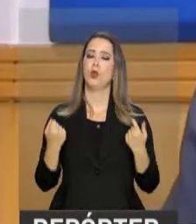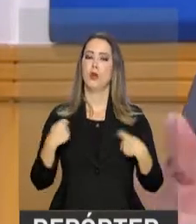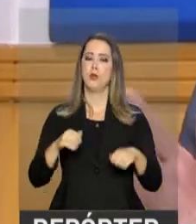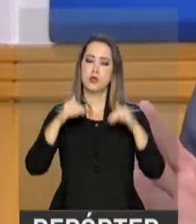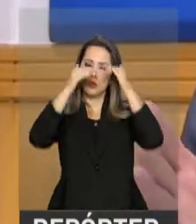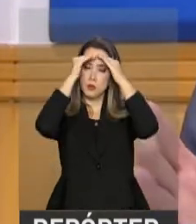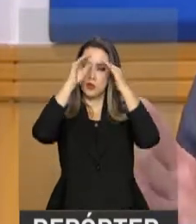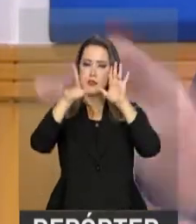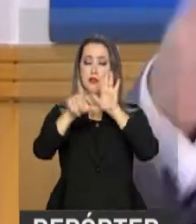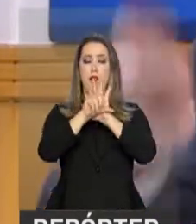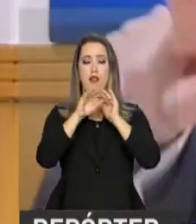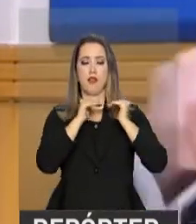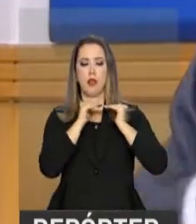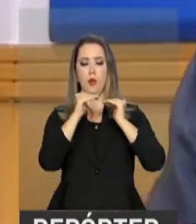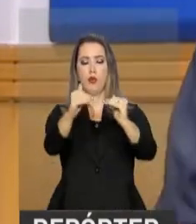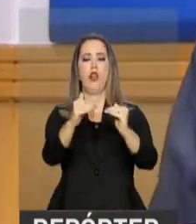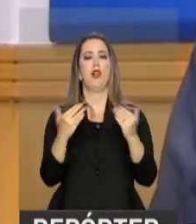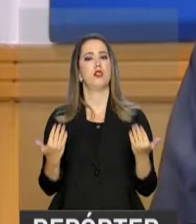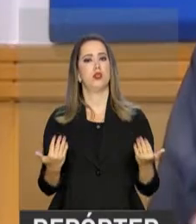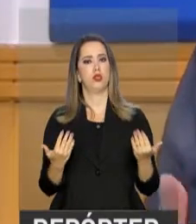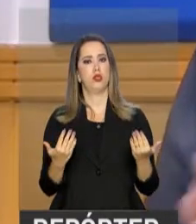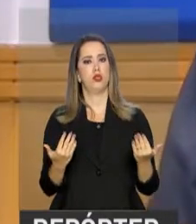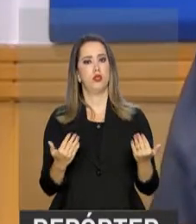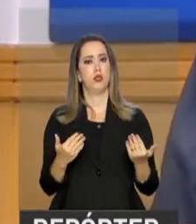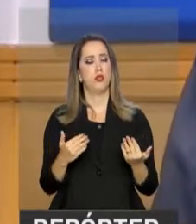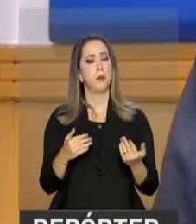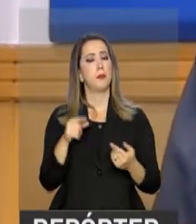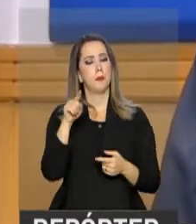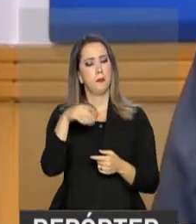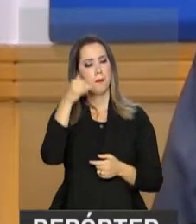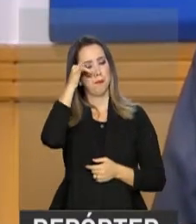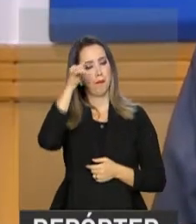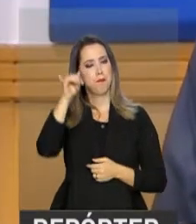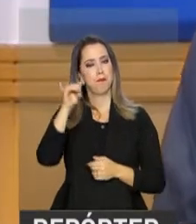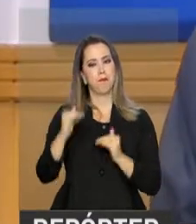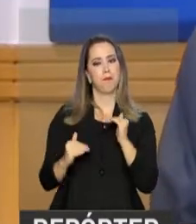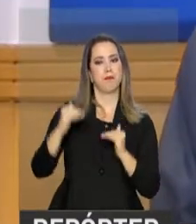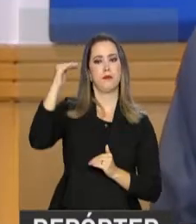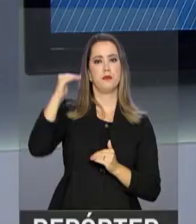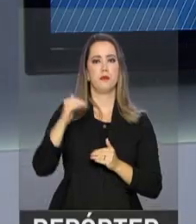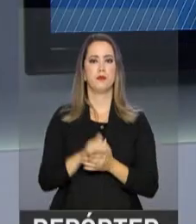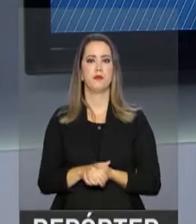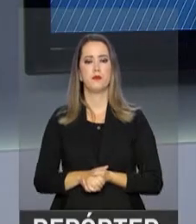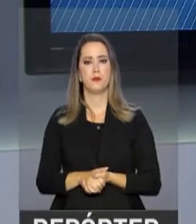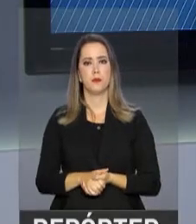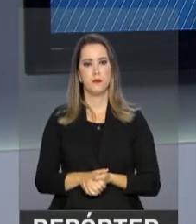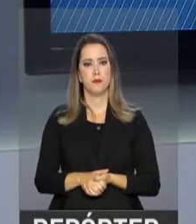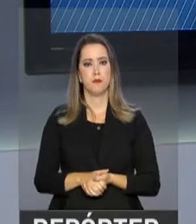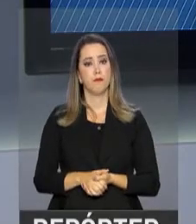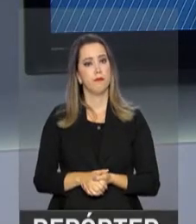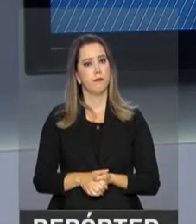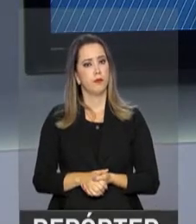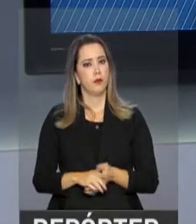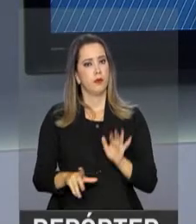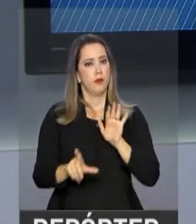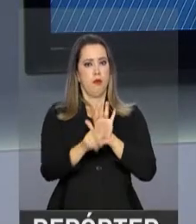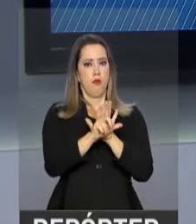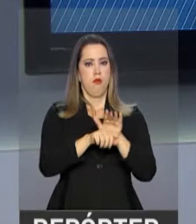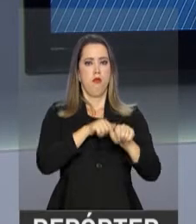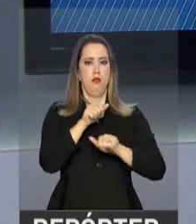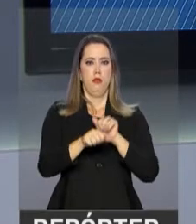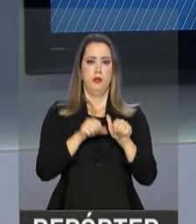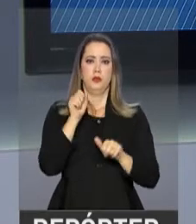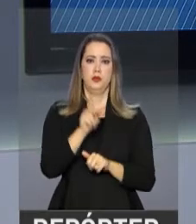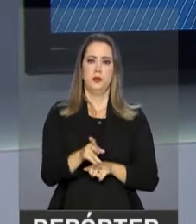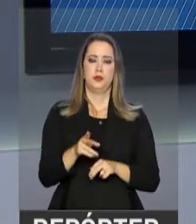é fundamental e é isto que é o chamado combate aos privilégios e ainda sobre a reforma da previdência